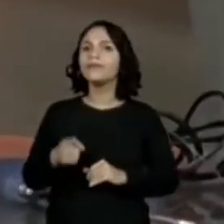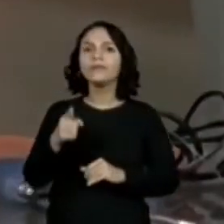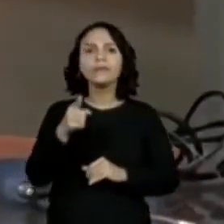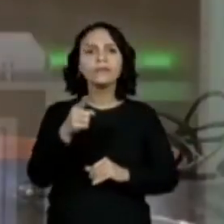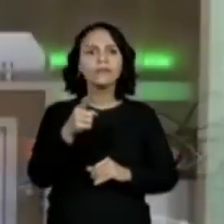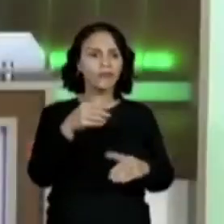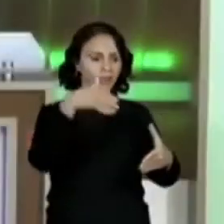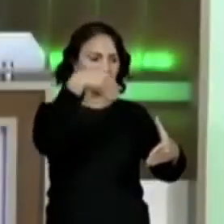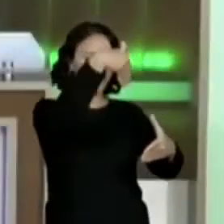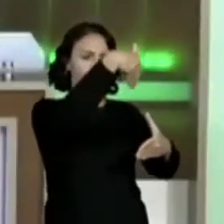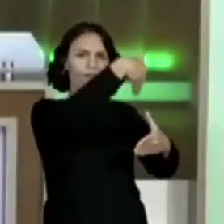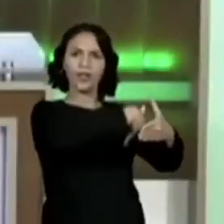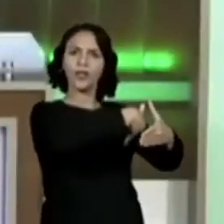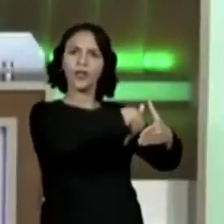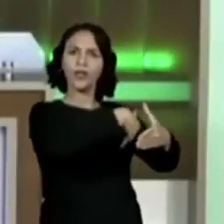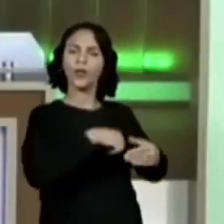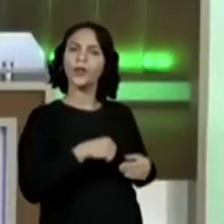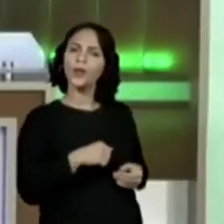Envelopes.